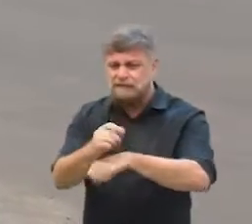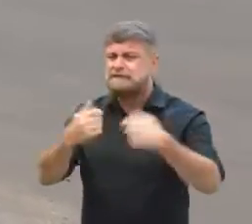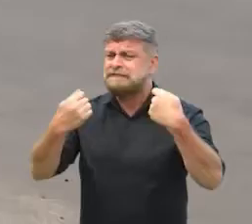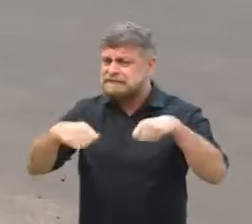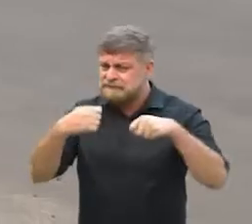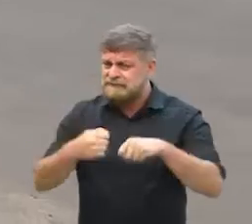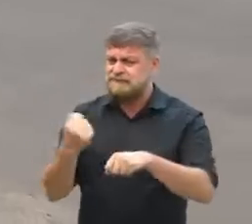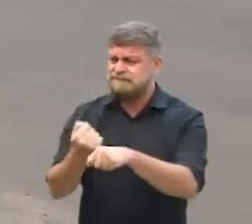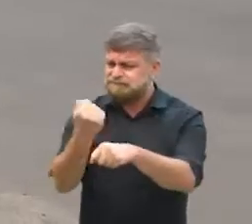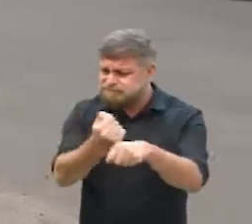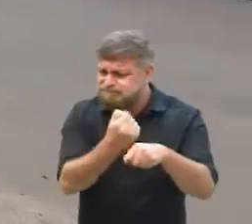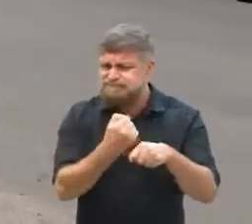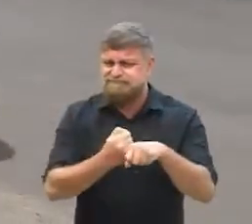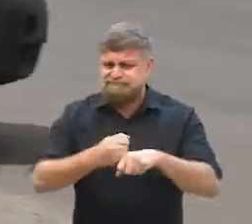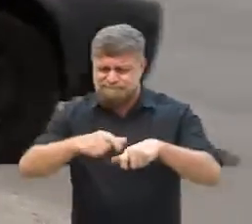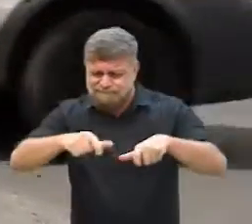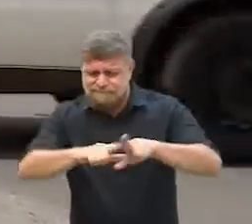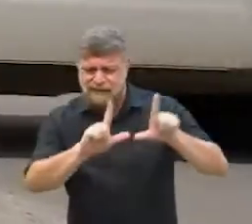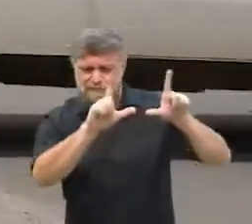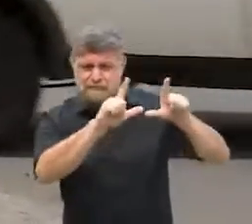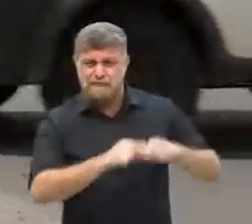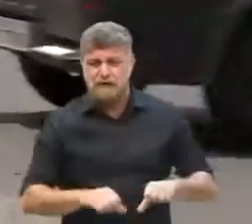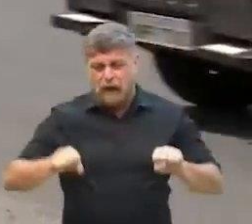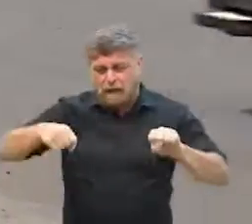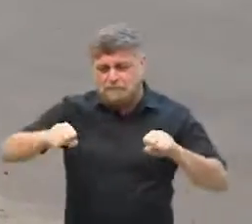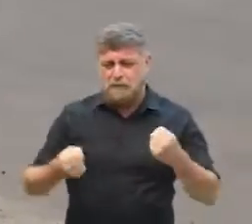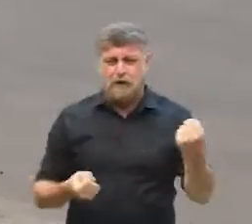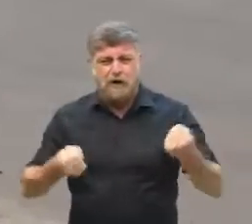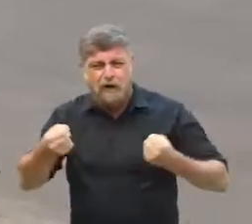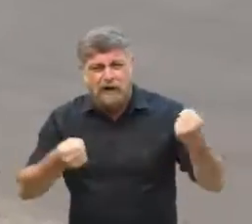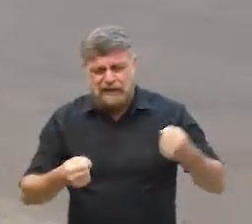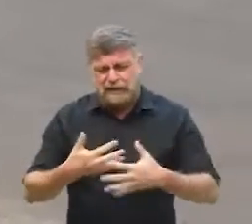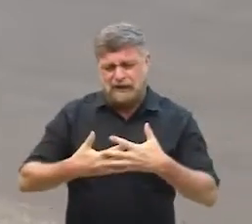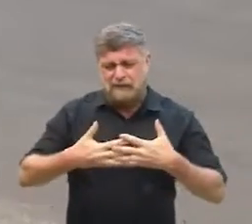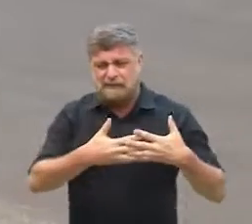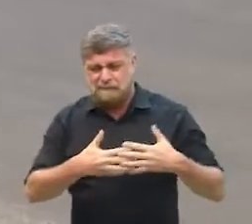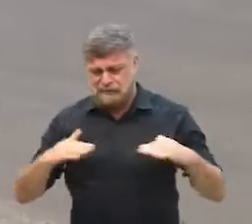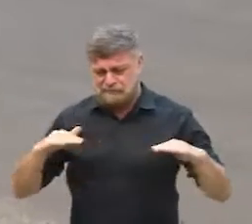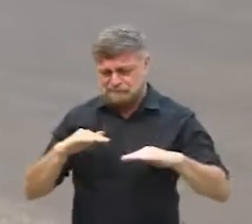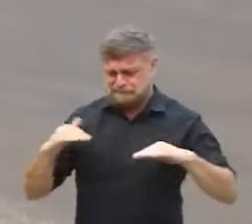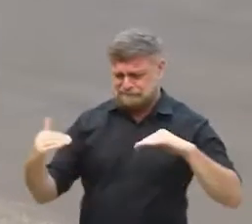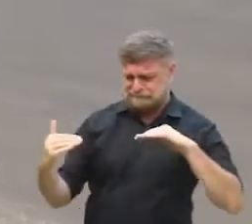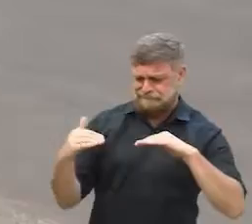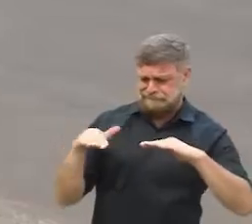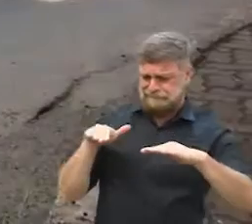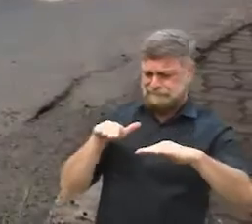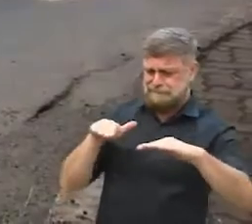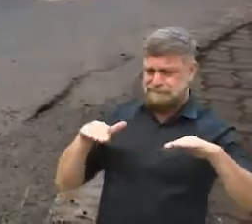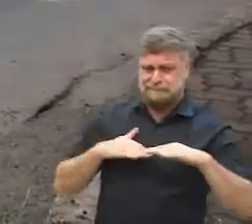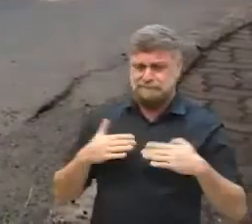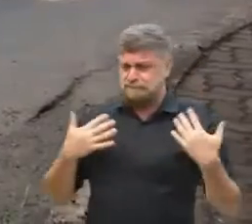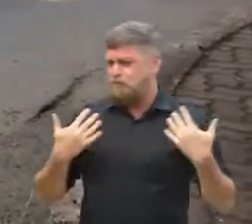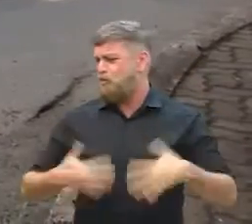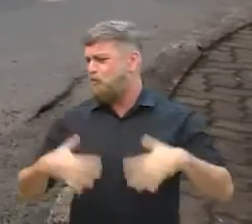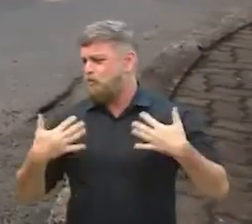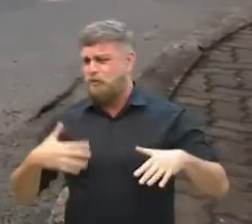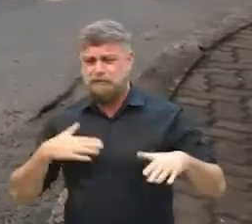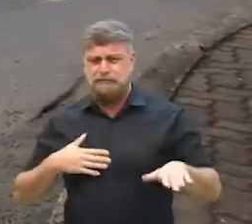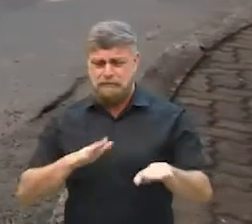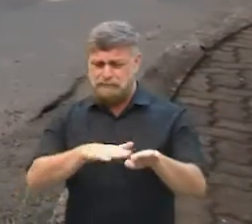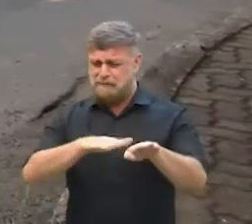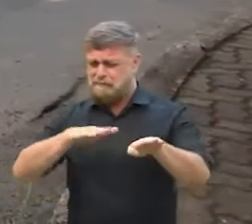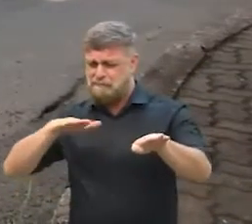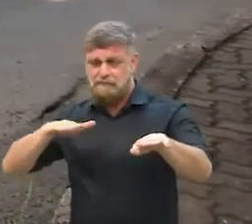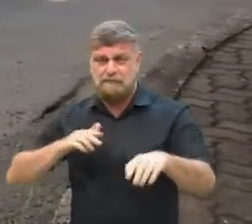melhorias. Motos, carros, ônibus e caminhões disputam o espaço centímetro a centímetro de tão intenso o